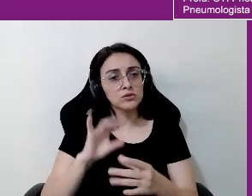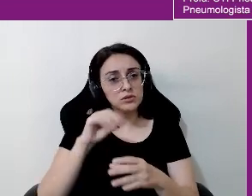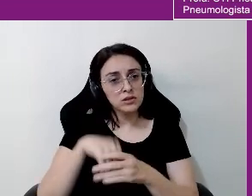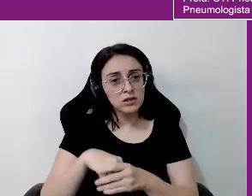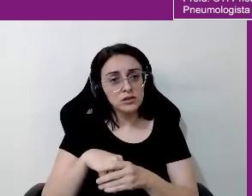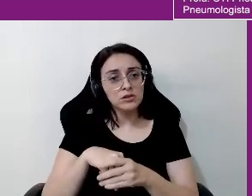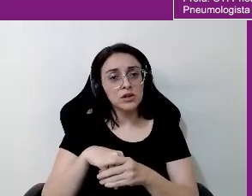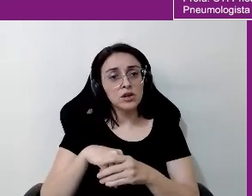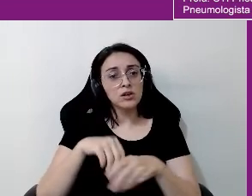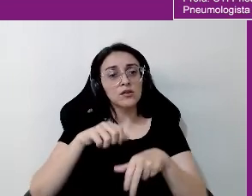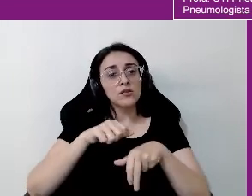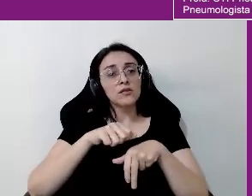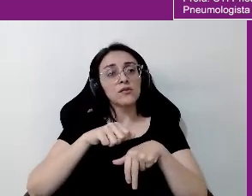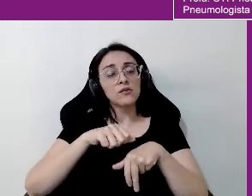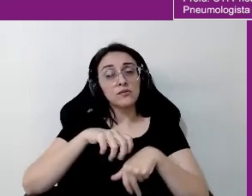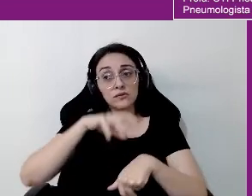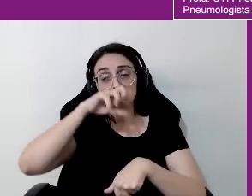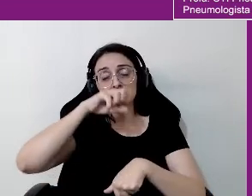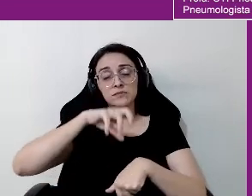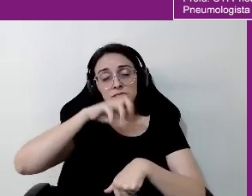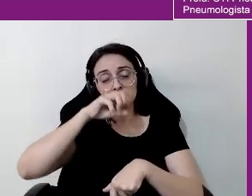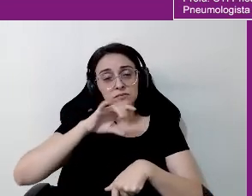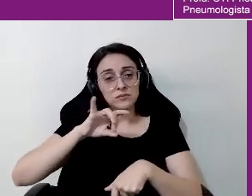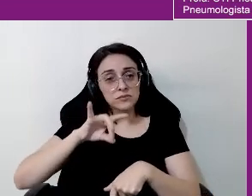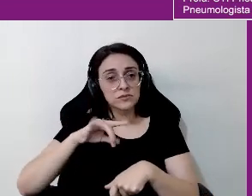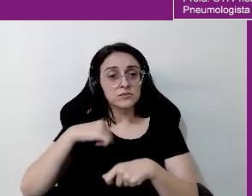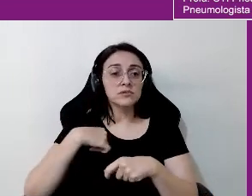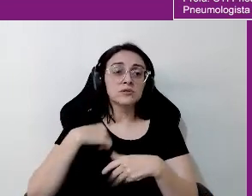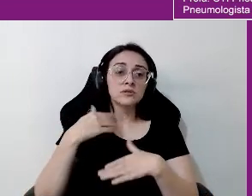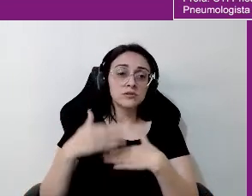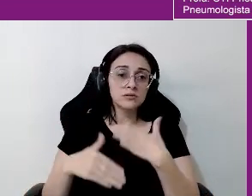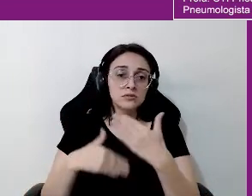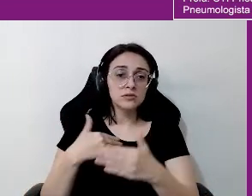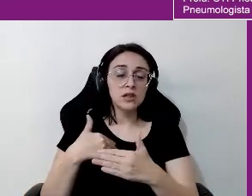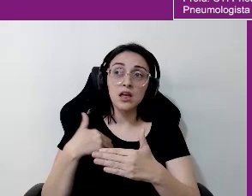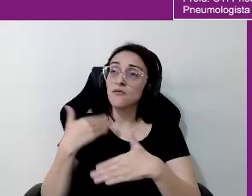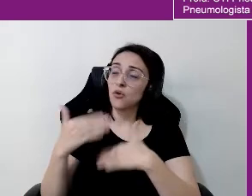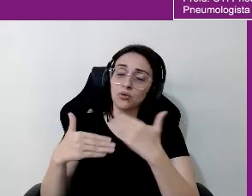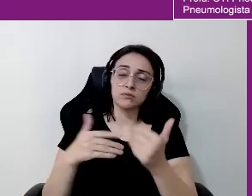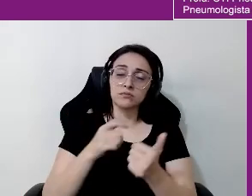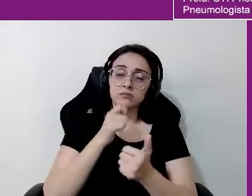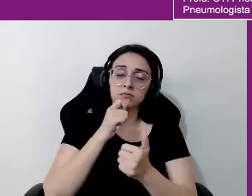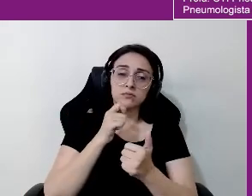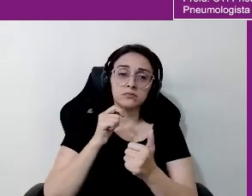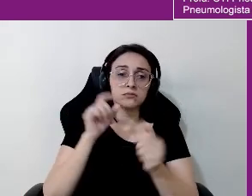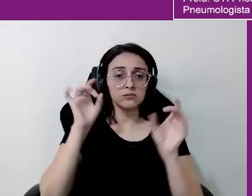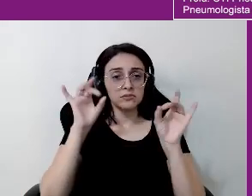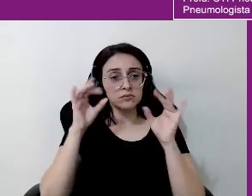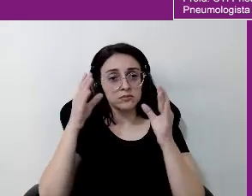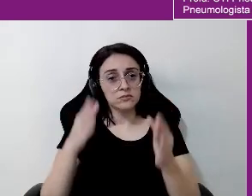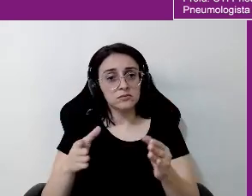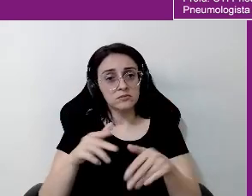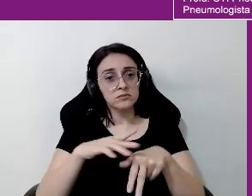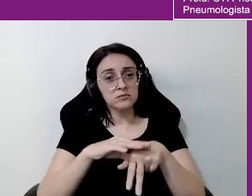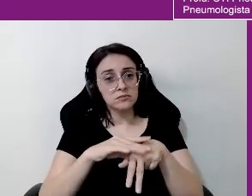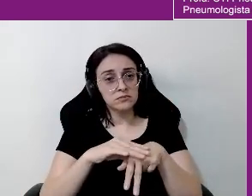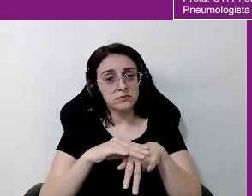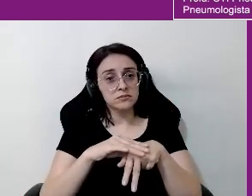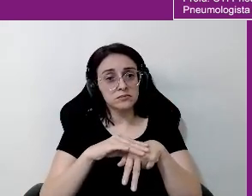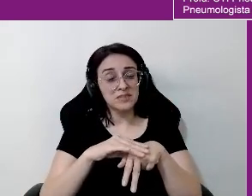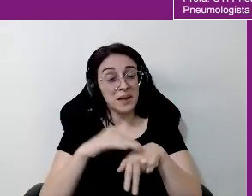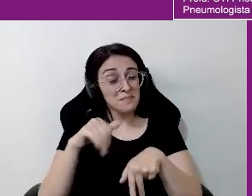ventilação espontânea ainda não evoluiu o suficiente, na minha impressão, especialmente nos pacientes